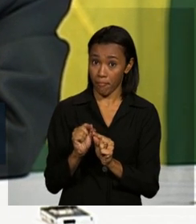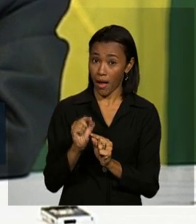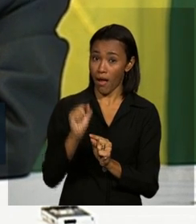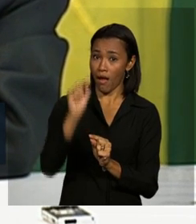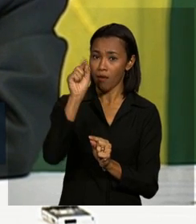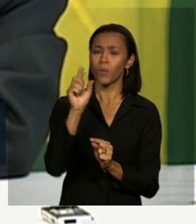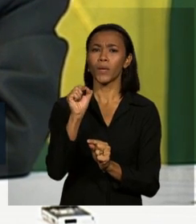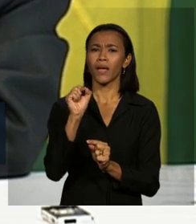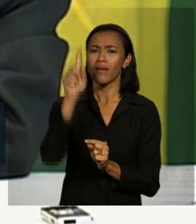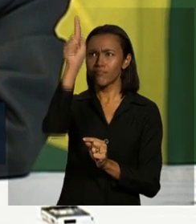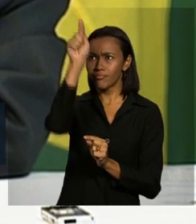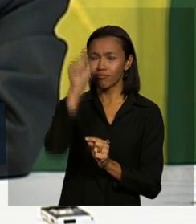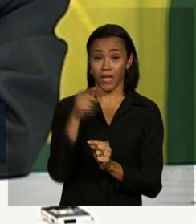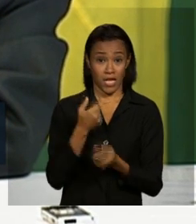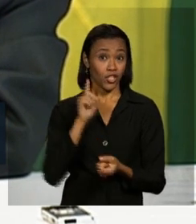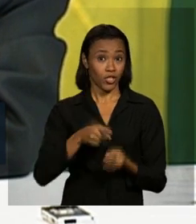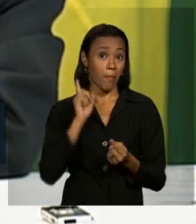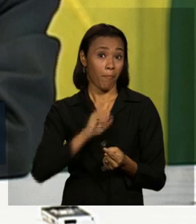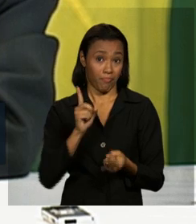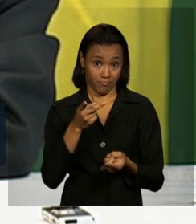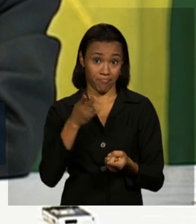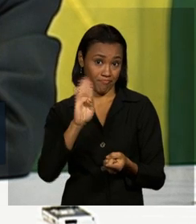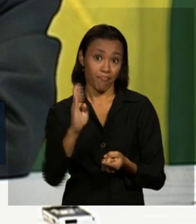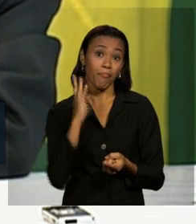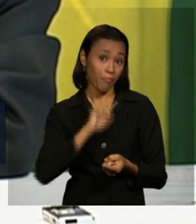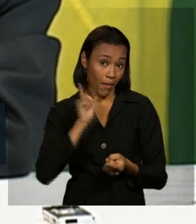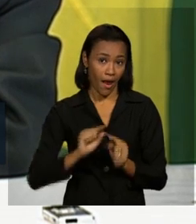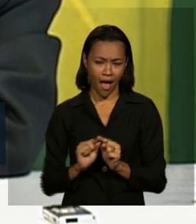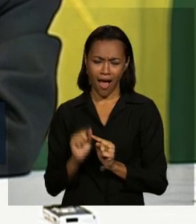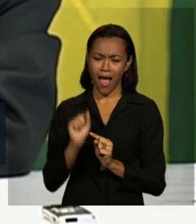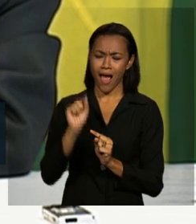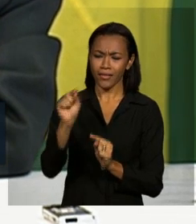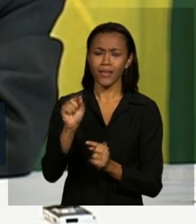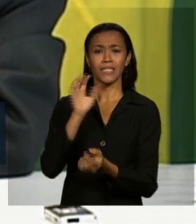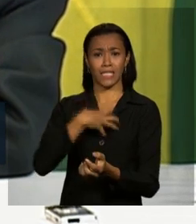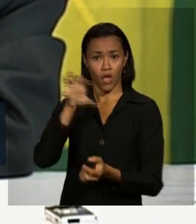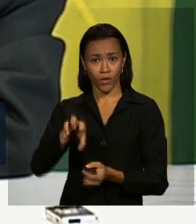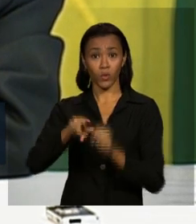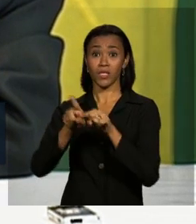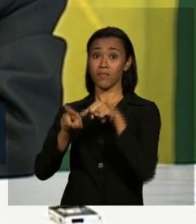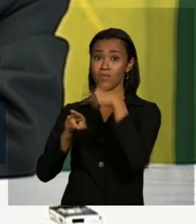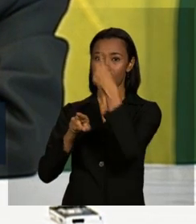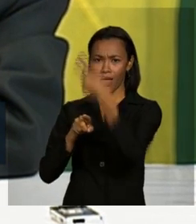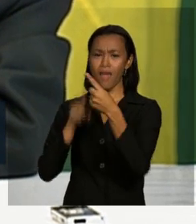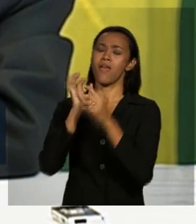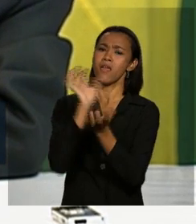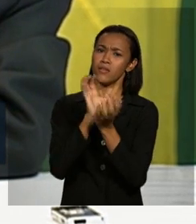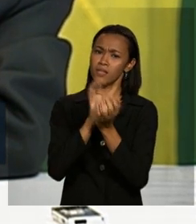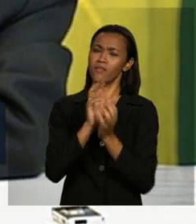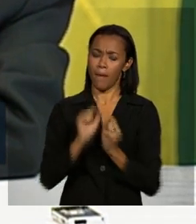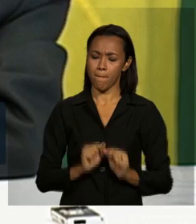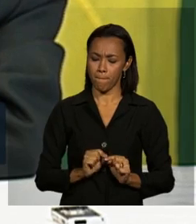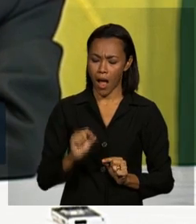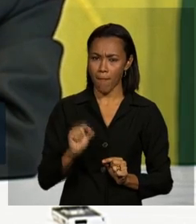até Salvador de Belo Horizonte a Salvador e de Salvador a Recife é importante consignar aqui que em Recife vai chegar uma